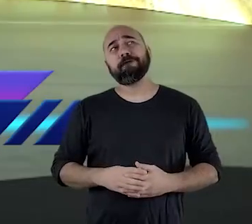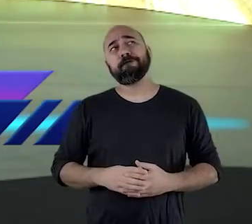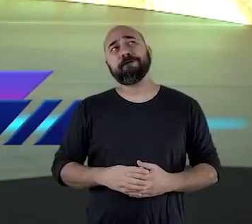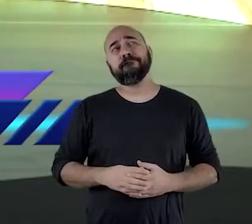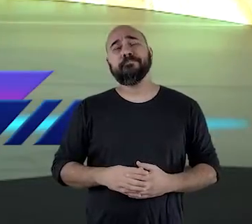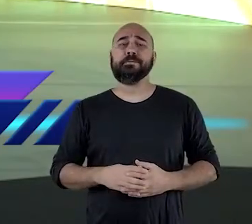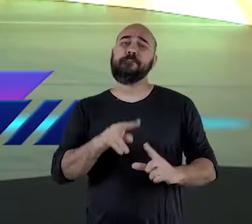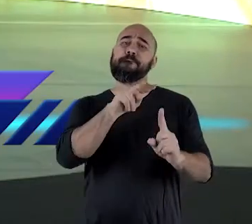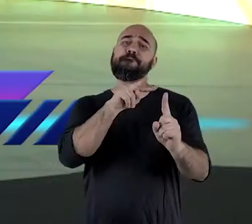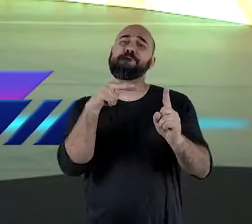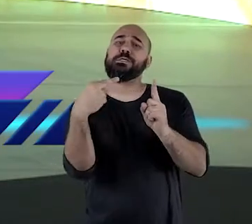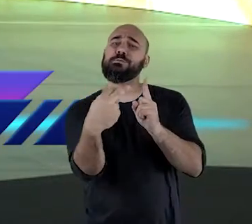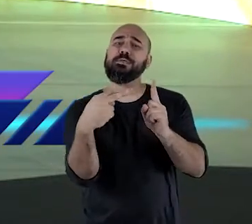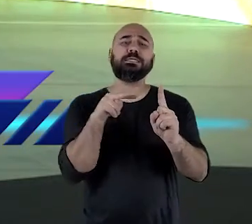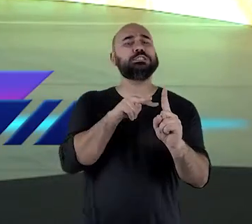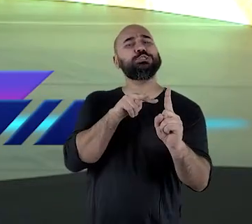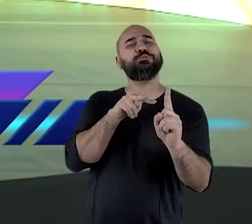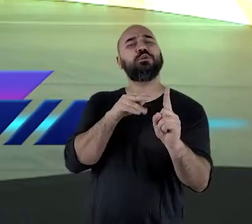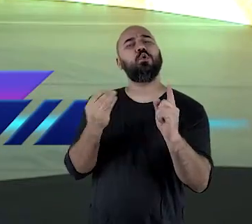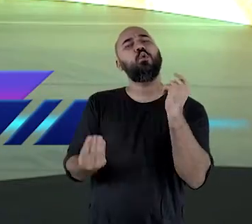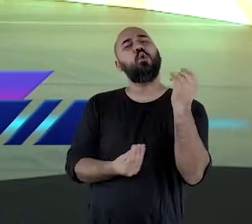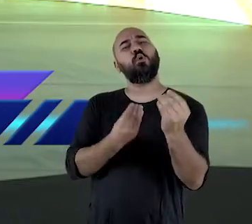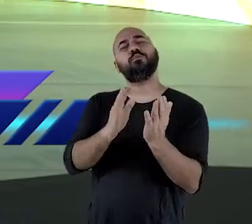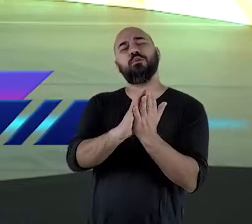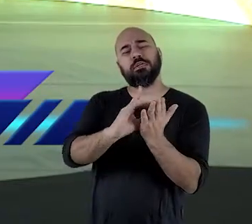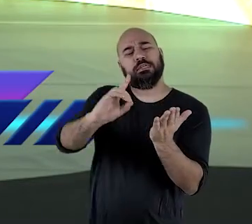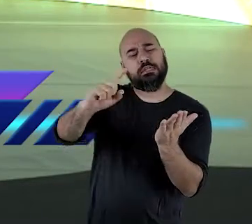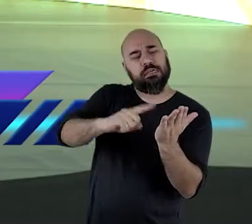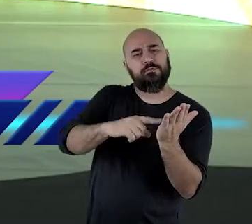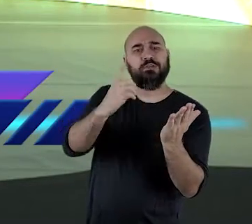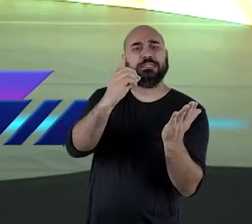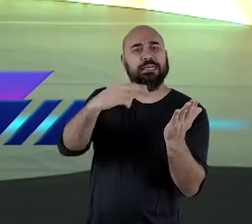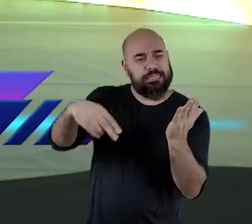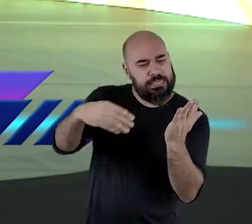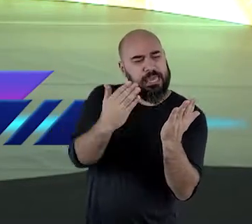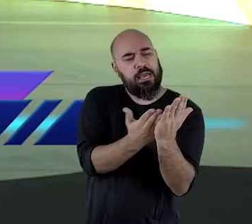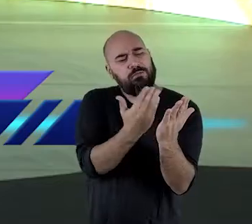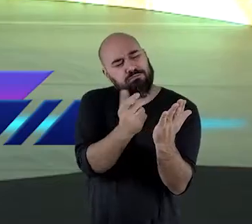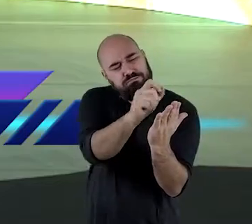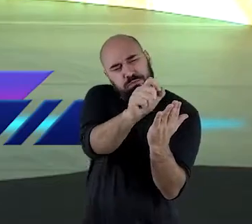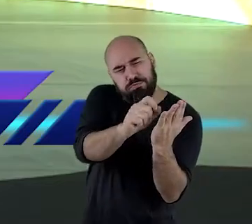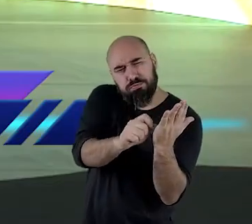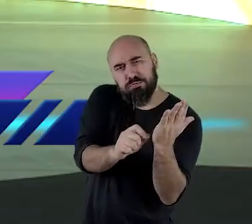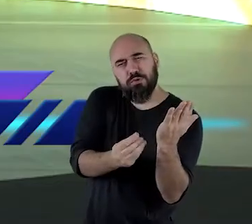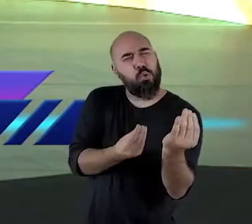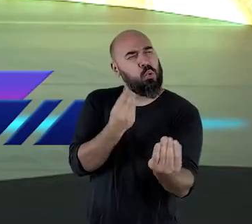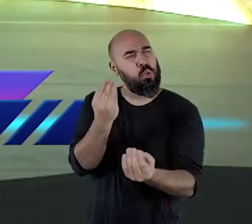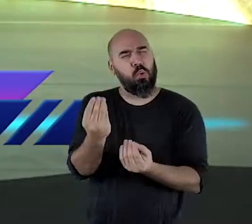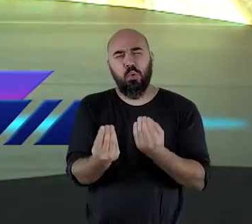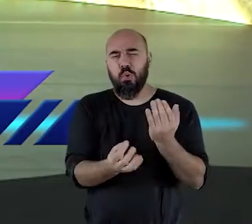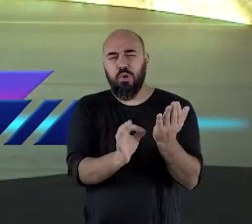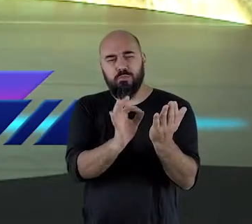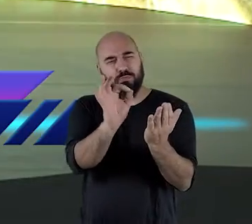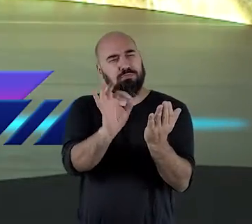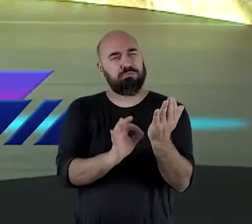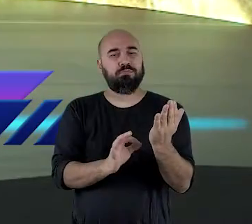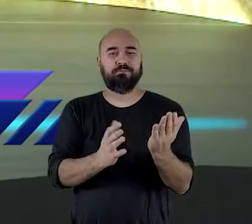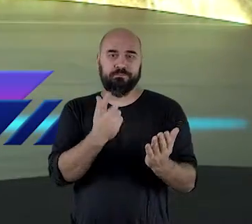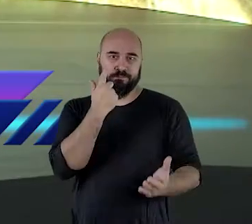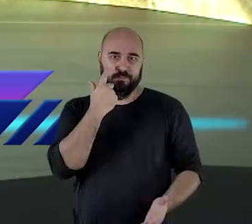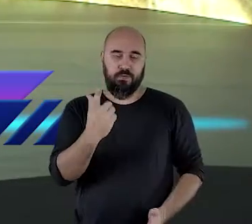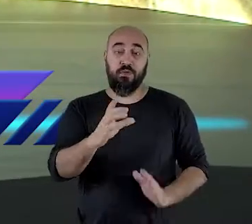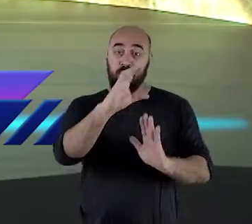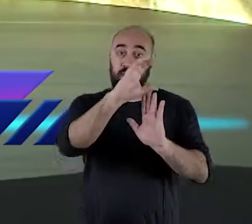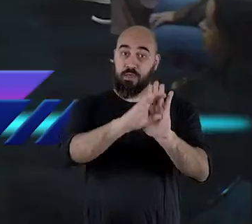perspectiva, como o livro de Daniel foi preparado para o tempo do fim. Eu quero te convidar aí no livro de Daniel. Vamos